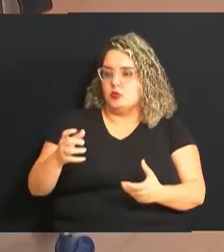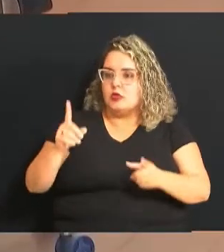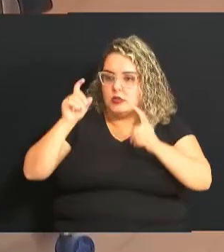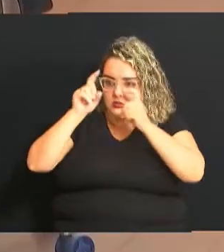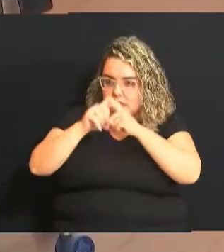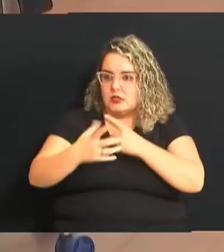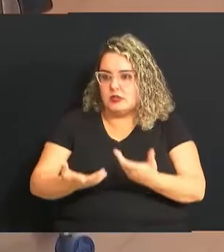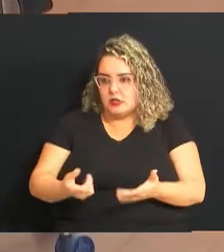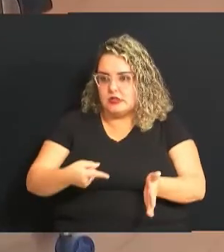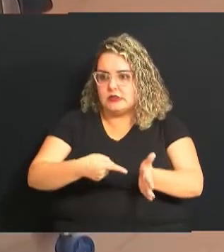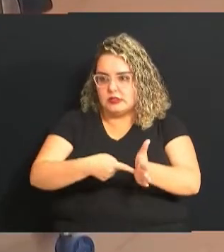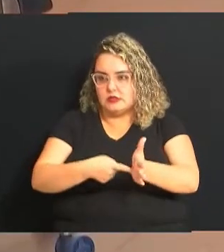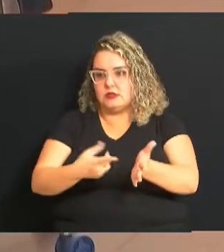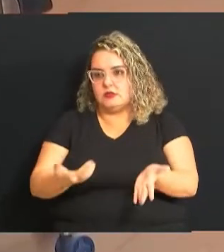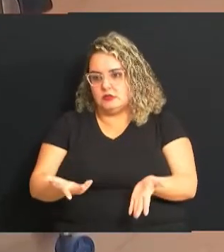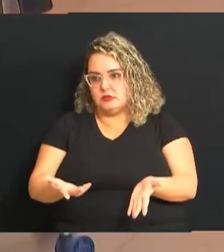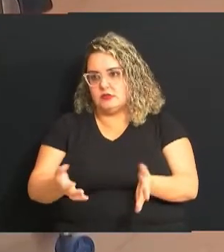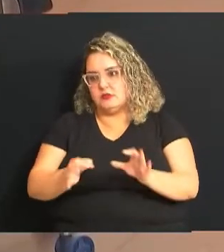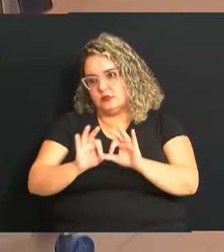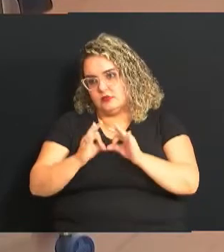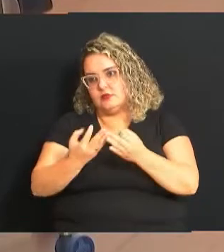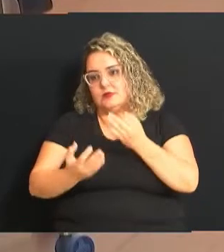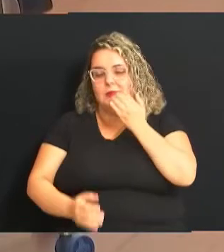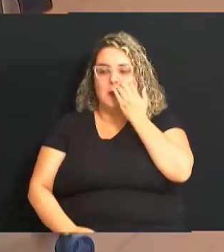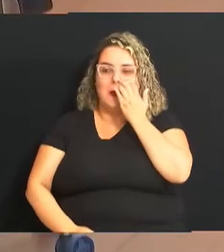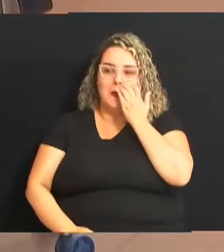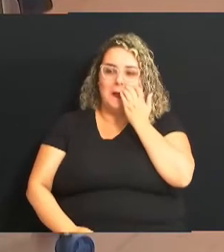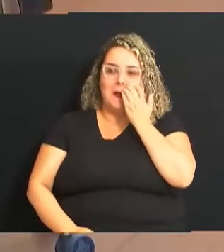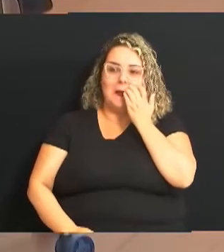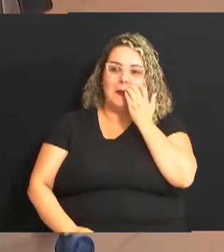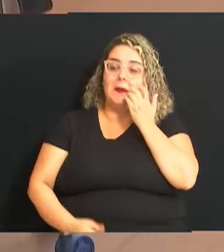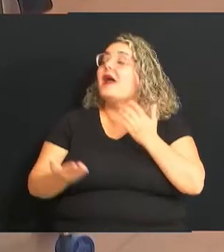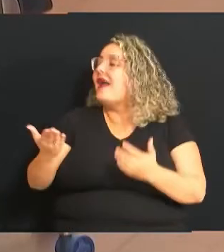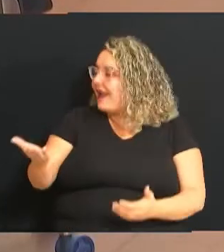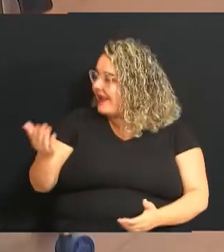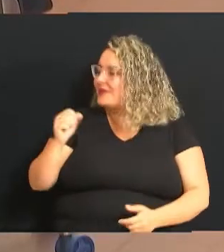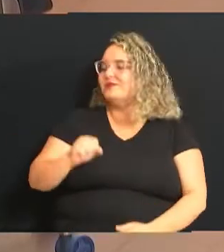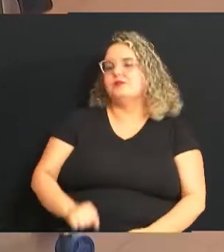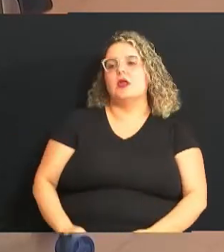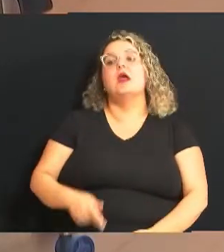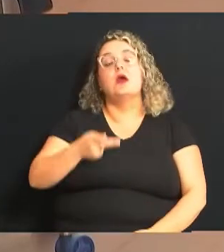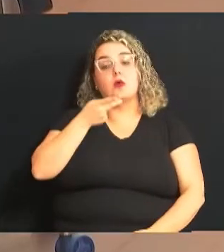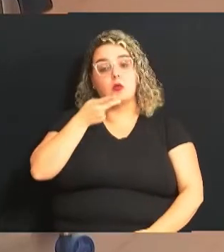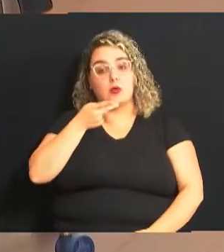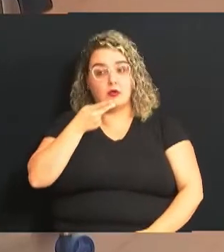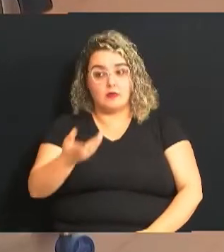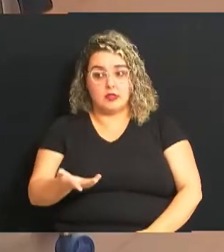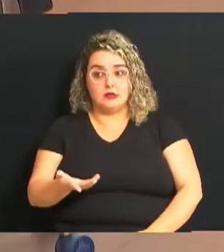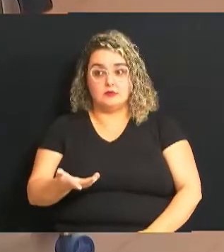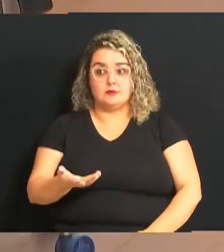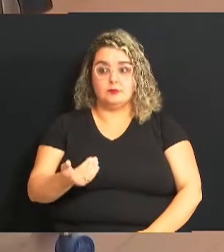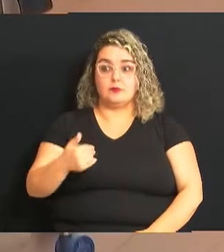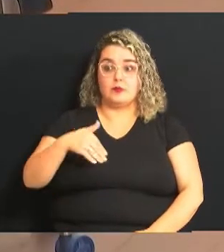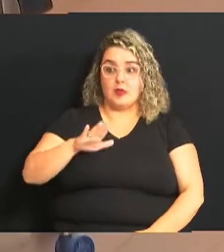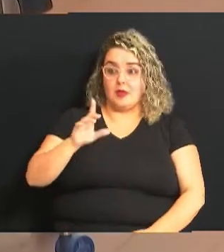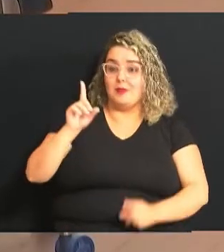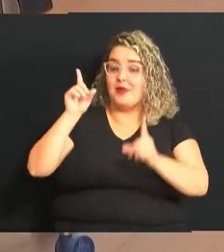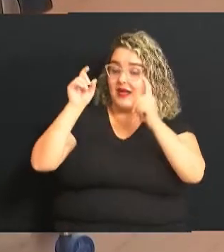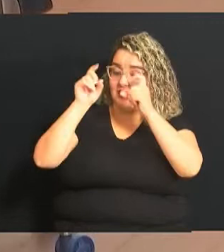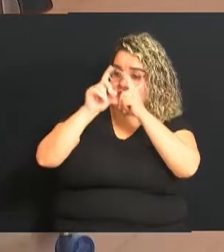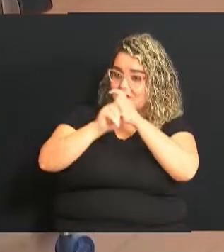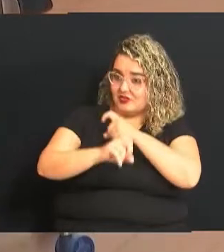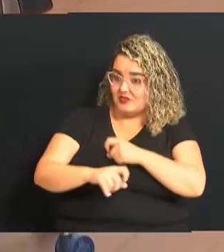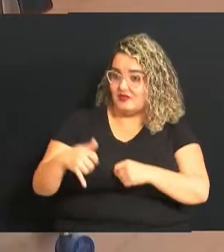difícil denunciar um familiar, não é? Isso. O que eu falo, assim, é mais difícil